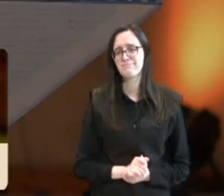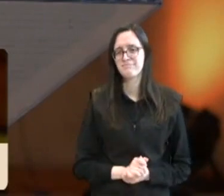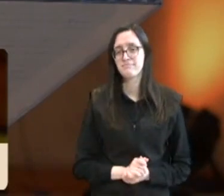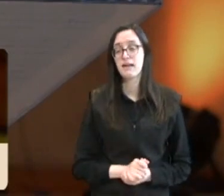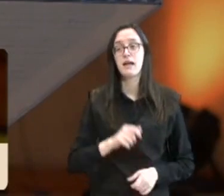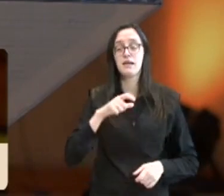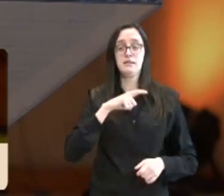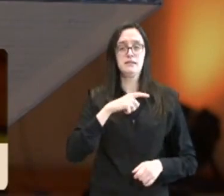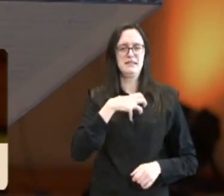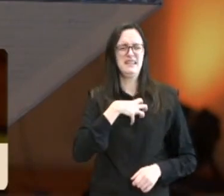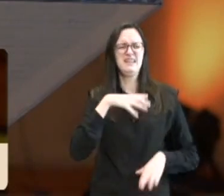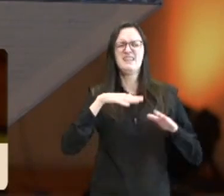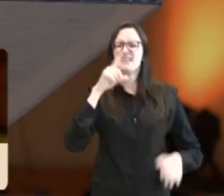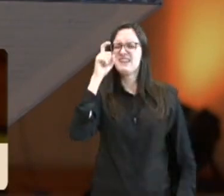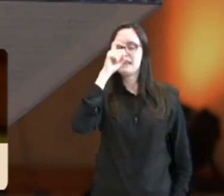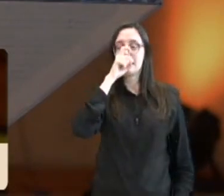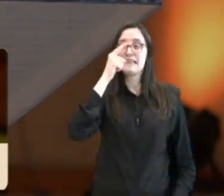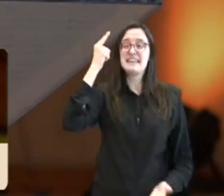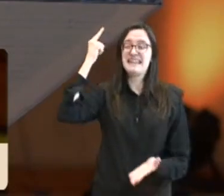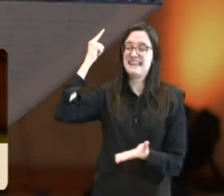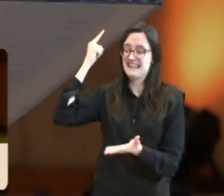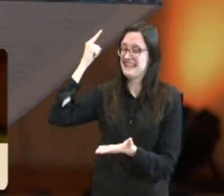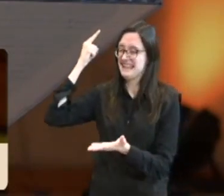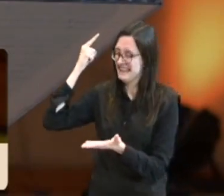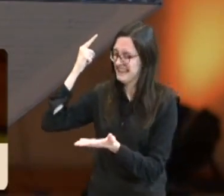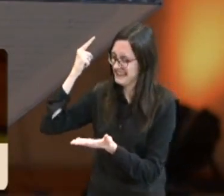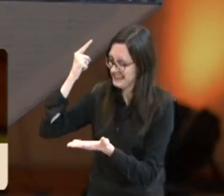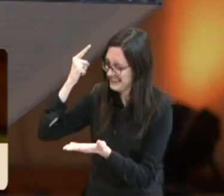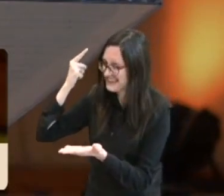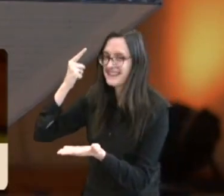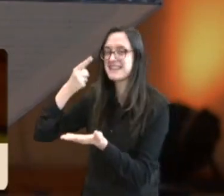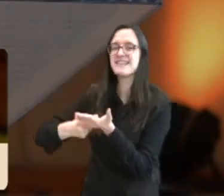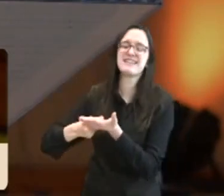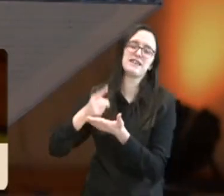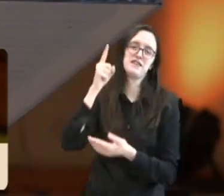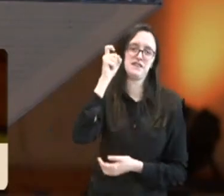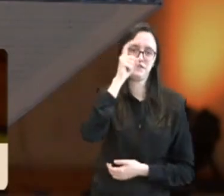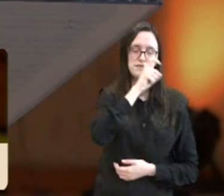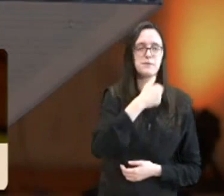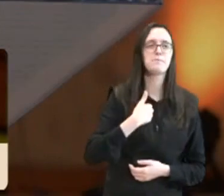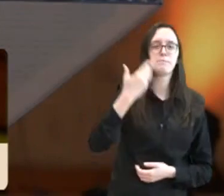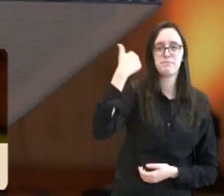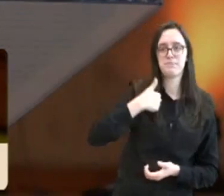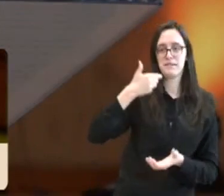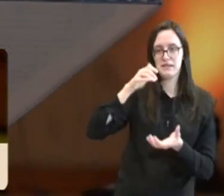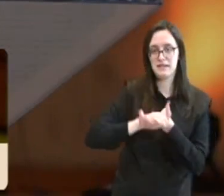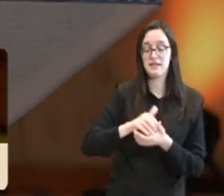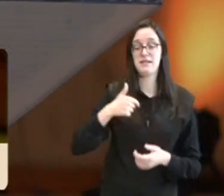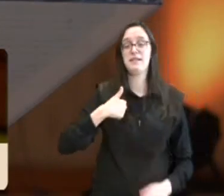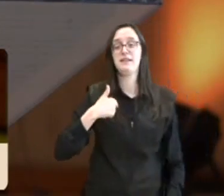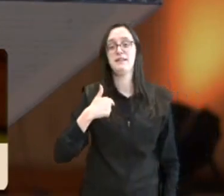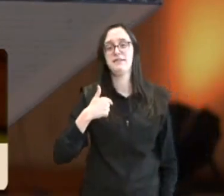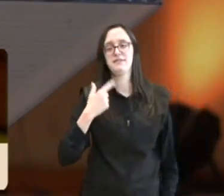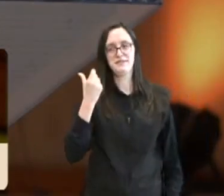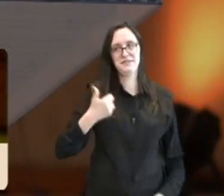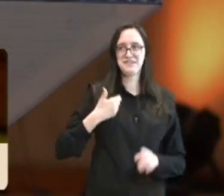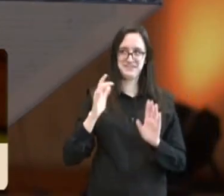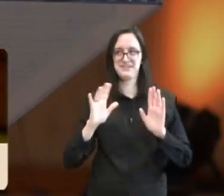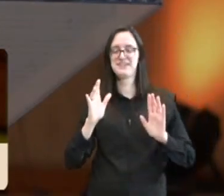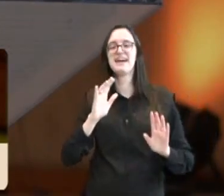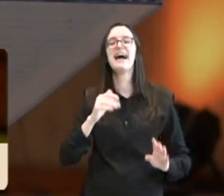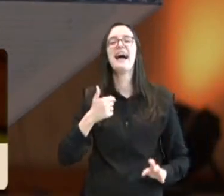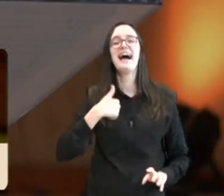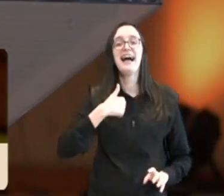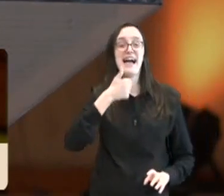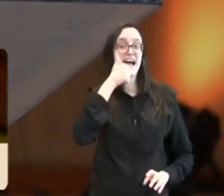Tem dificuldade de assumir um compromisso. Eu, quando casei, eu tinha 16 anos.